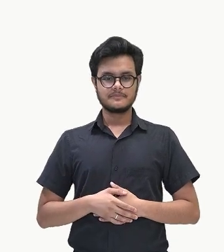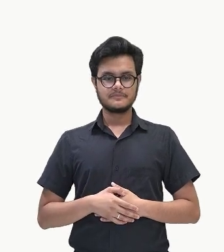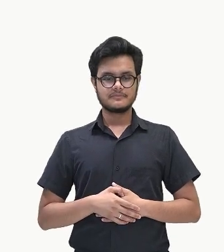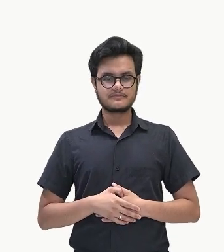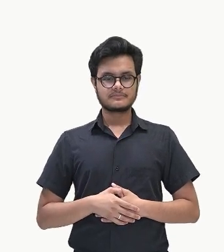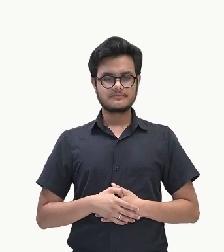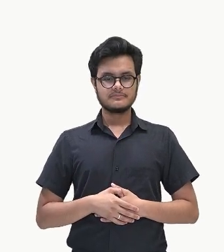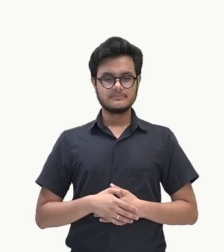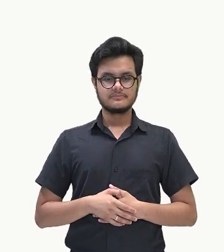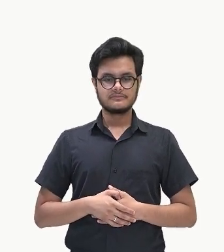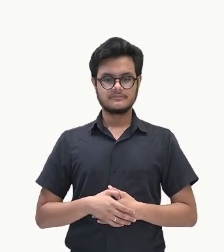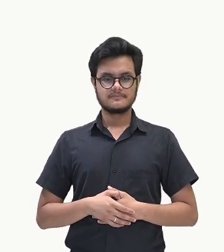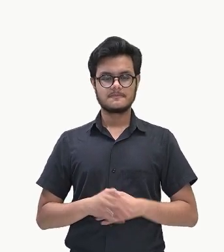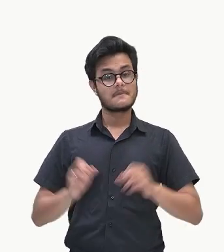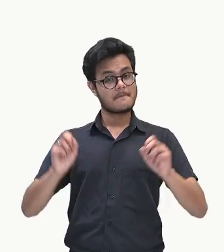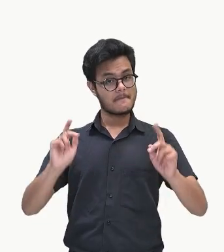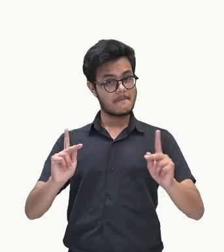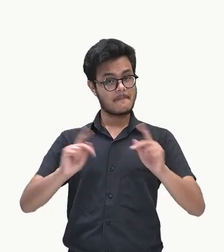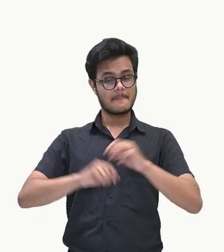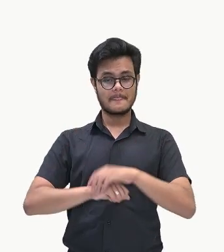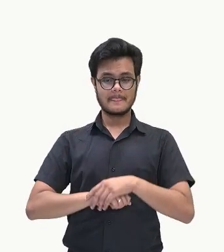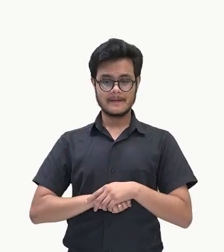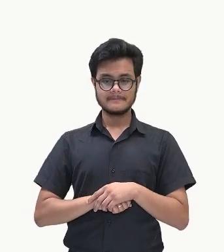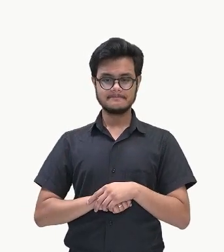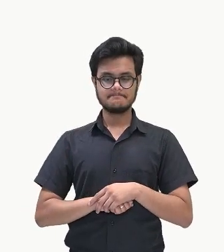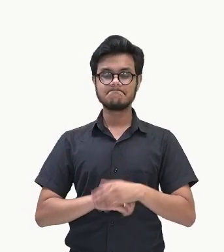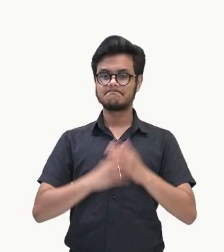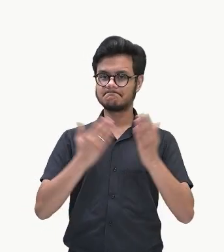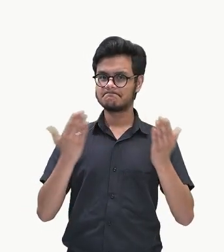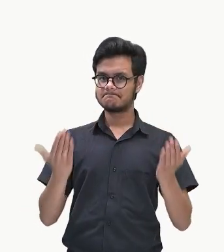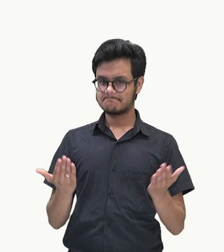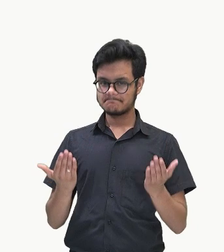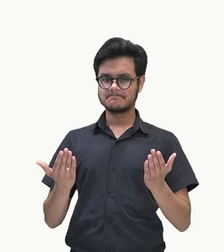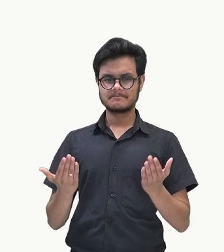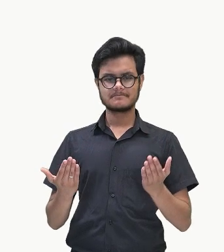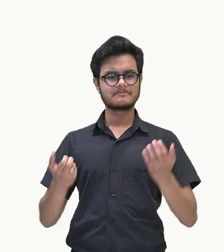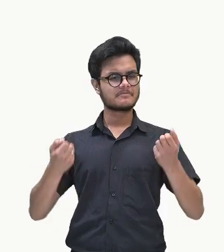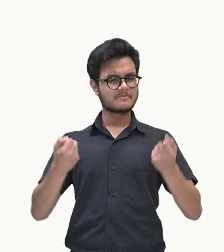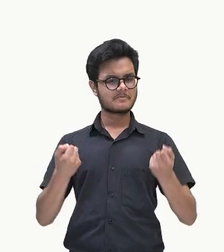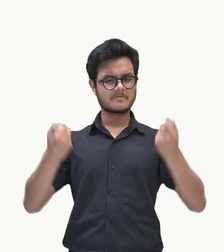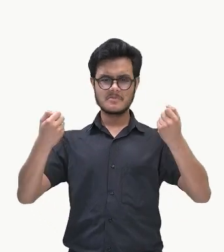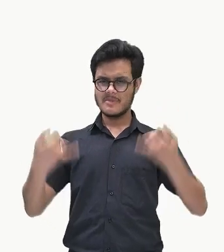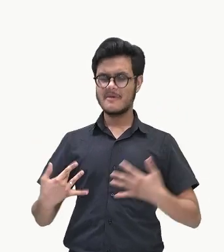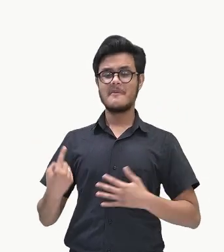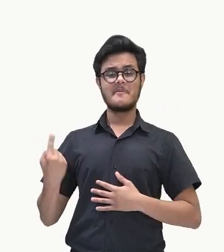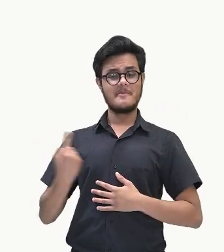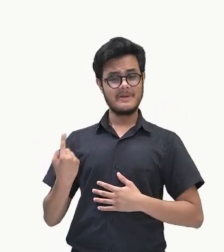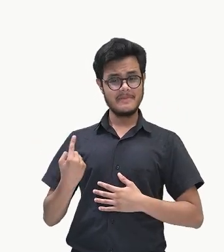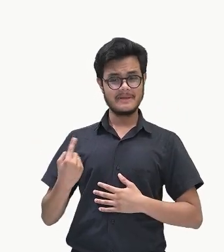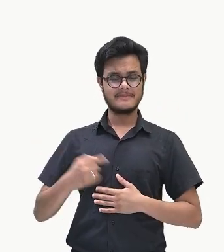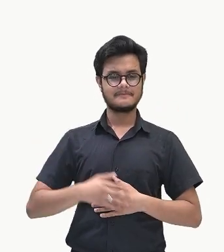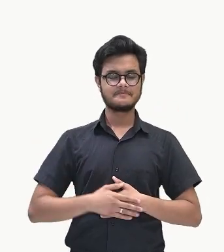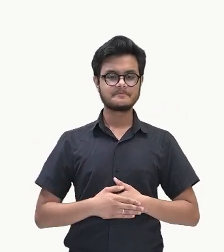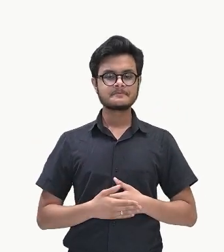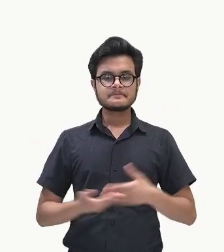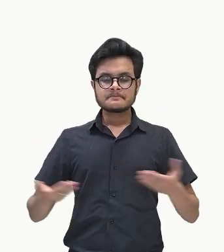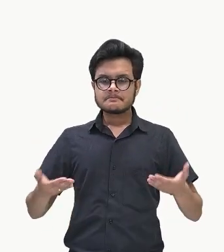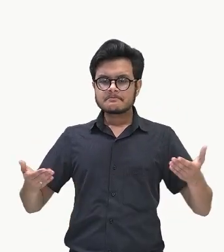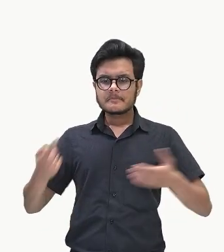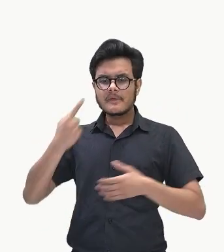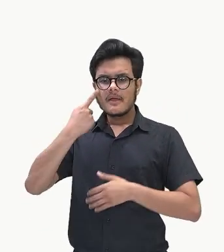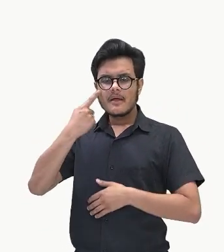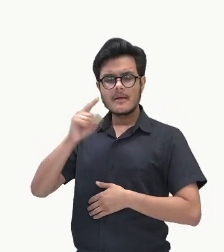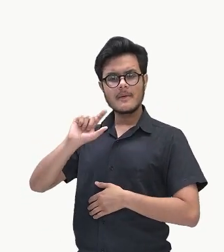4. Tudo bem? Então, essa daí foi o primeiro. Agora,